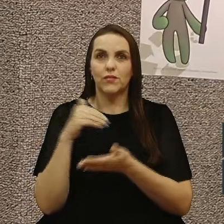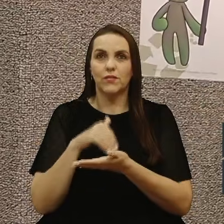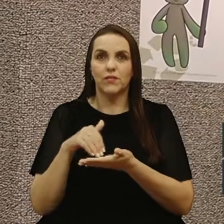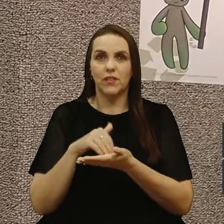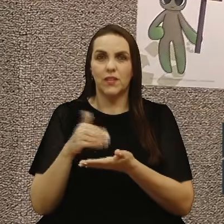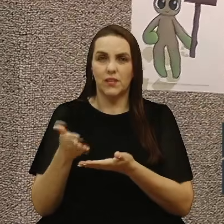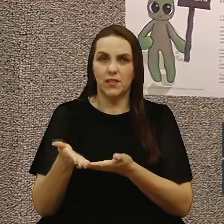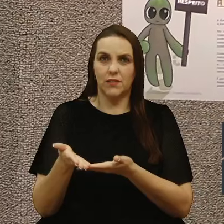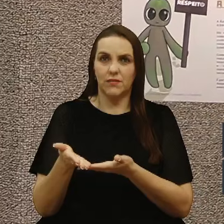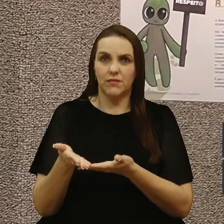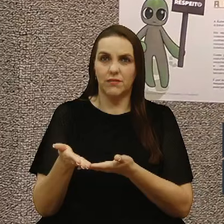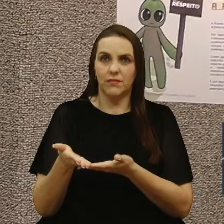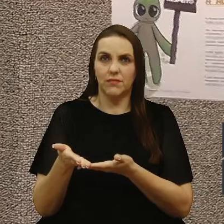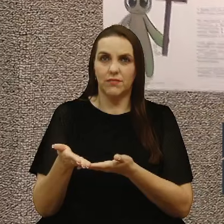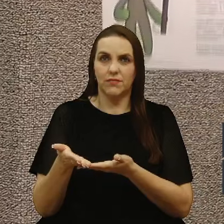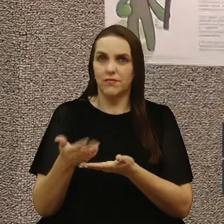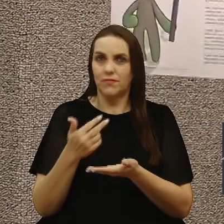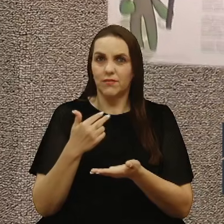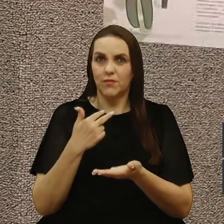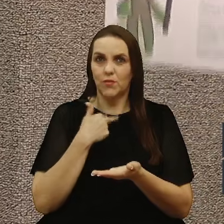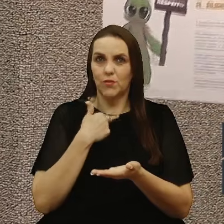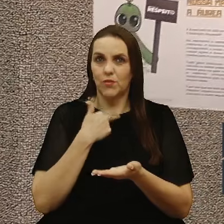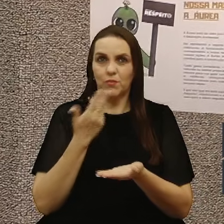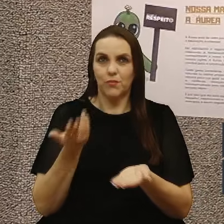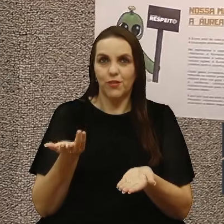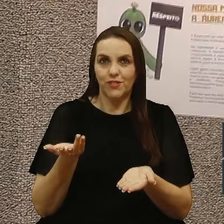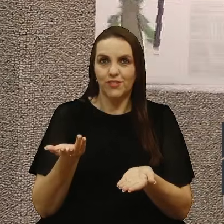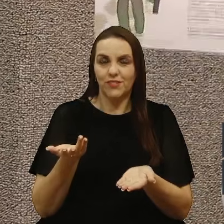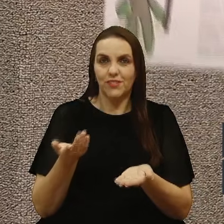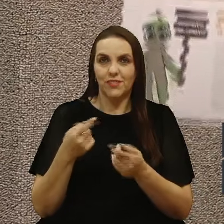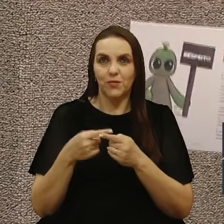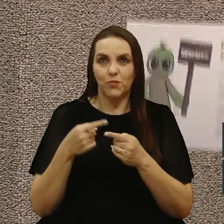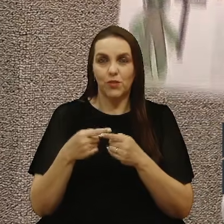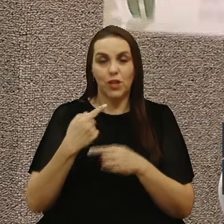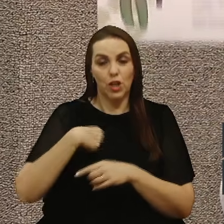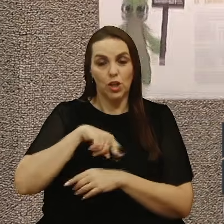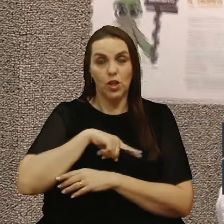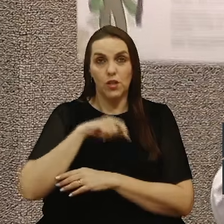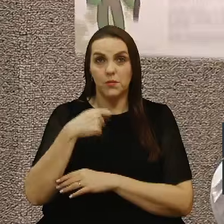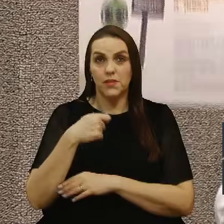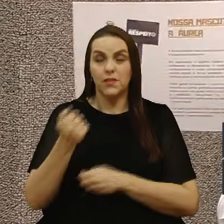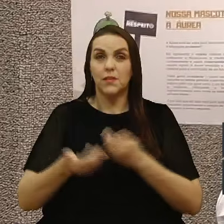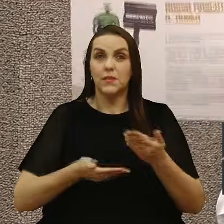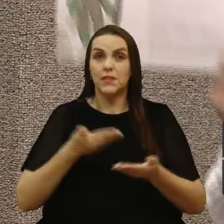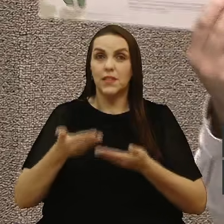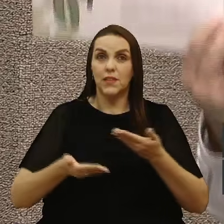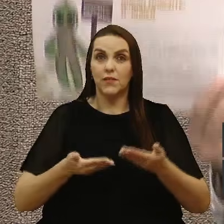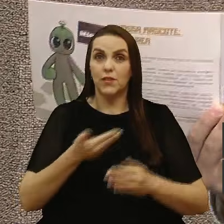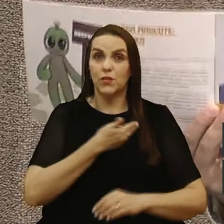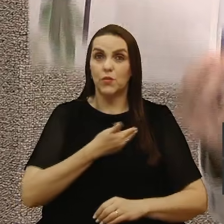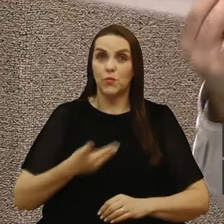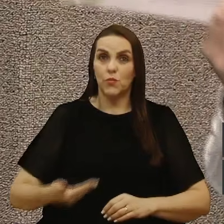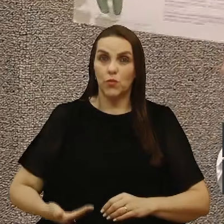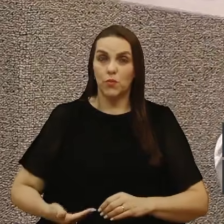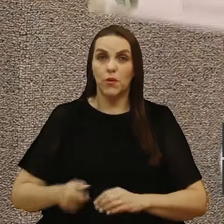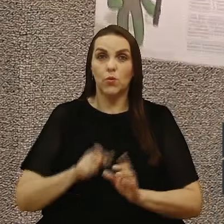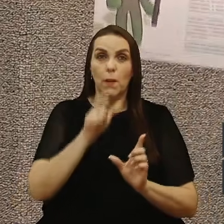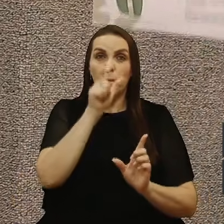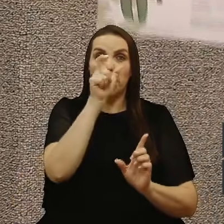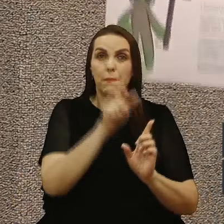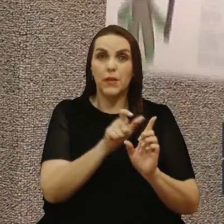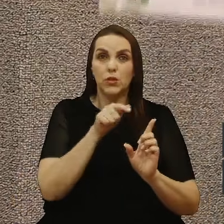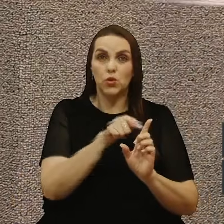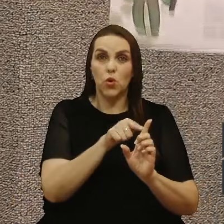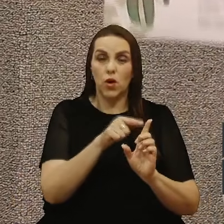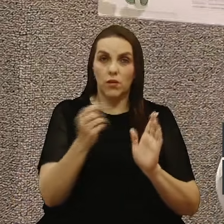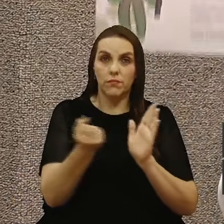presidente. Nós precisamos tratar o serviço público de forma impessoal e não utilizar